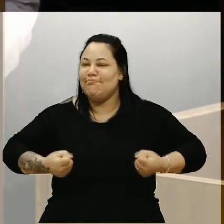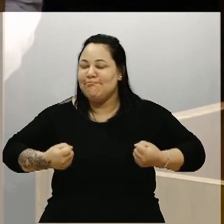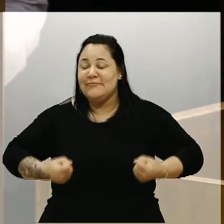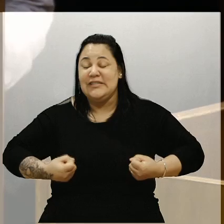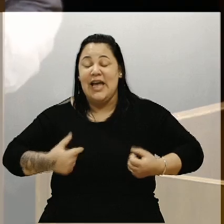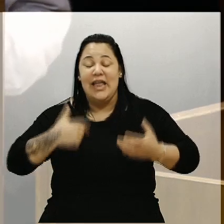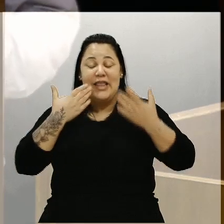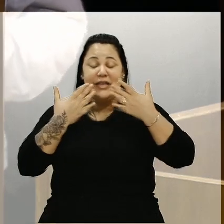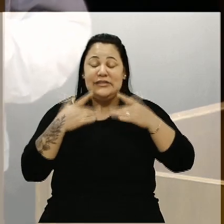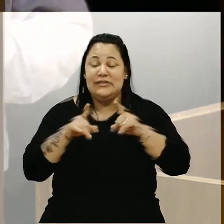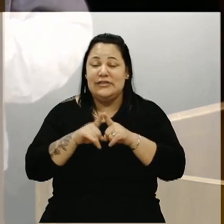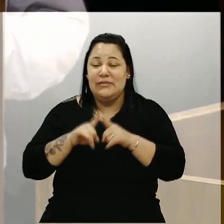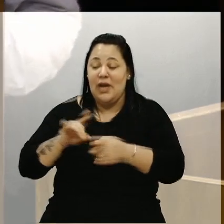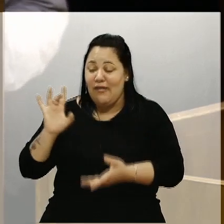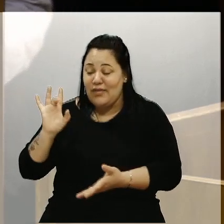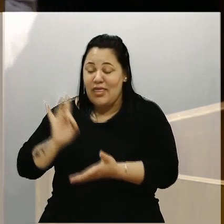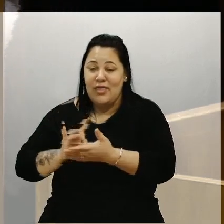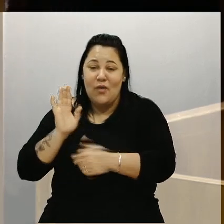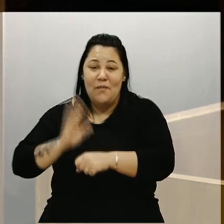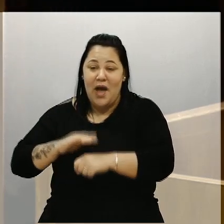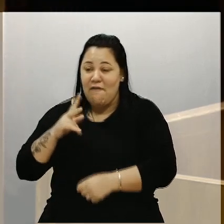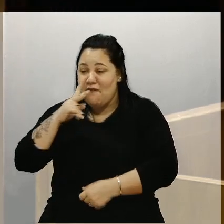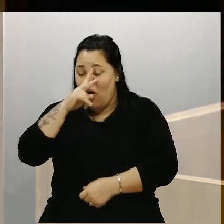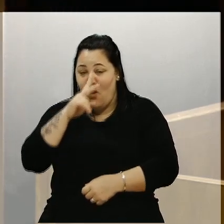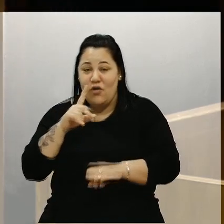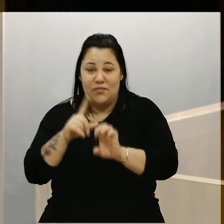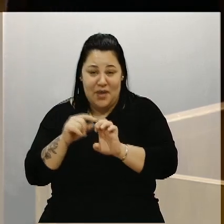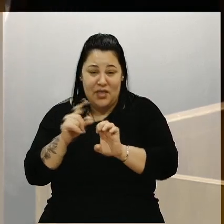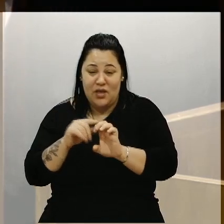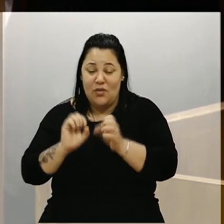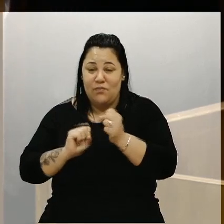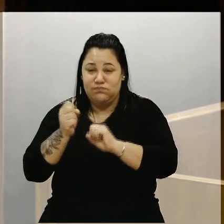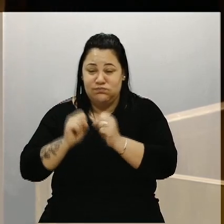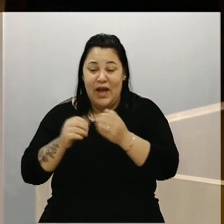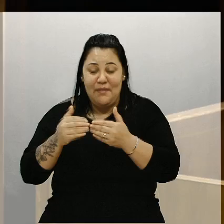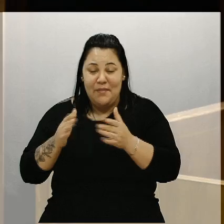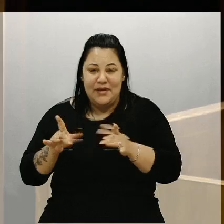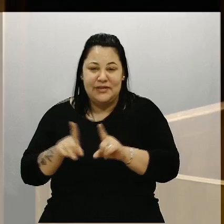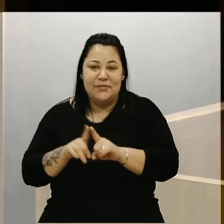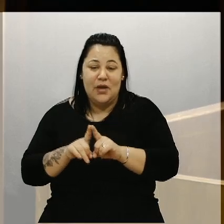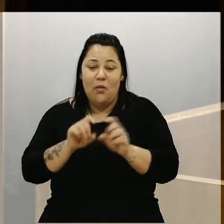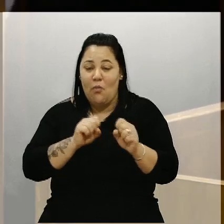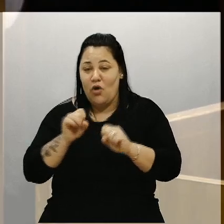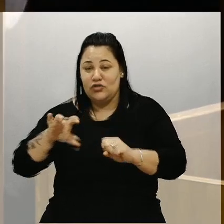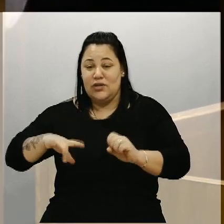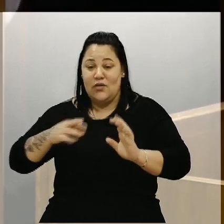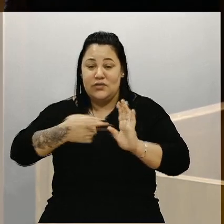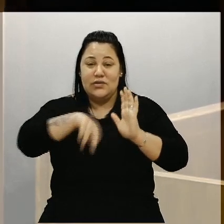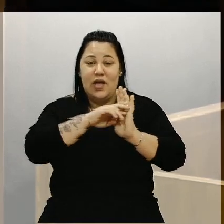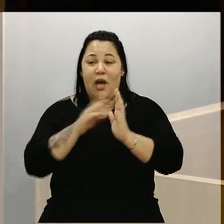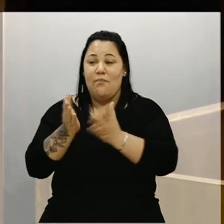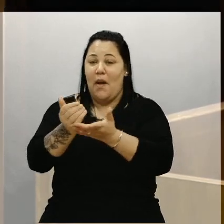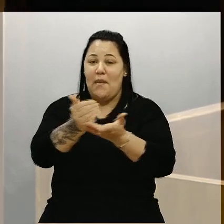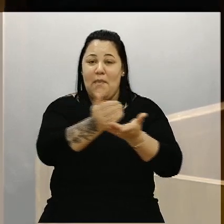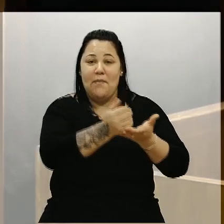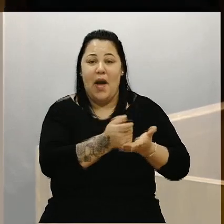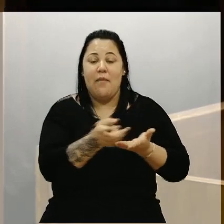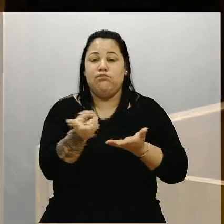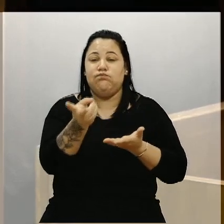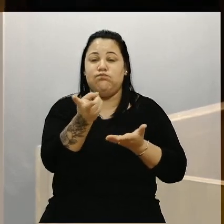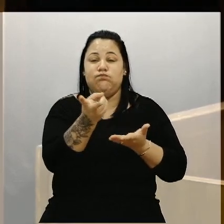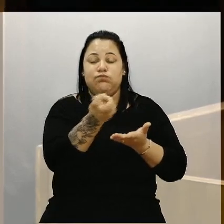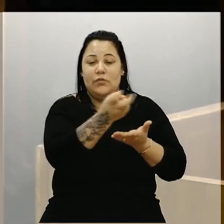Considerando que a formalização e o fortalecimento das micro e pequenas empresas podem resultar em maior arrecadação de tributos